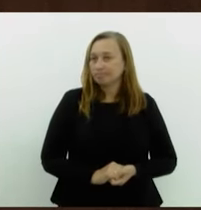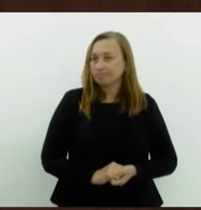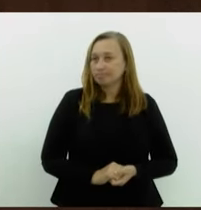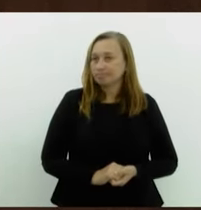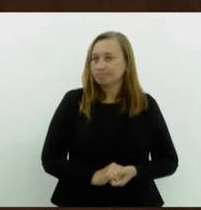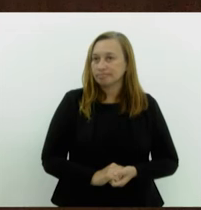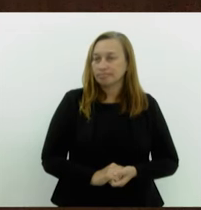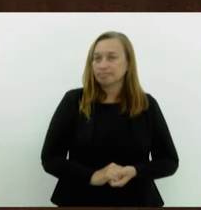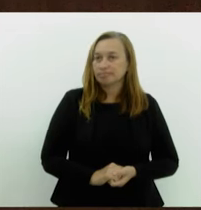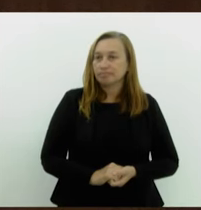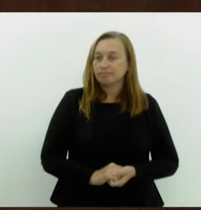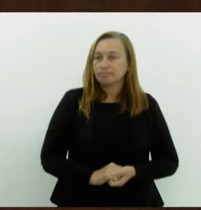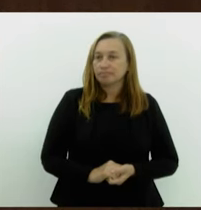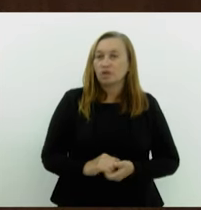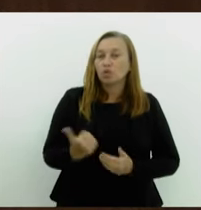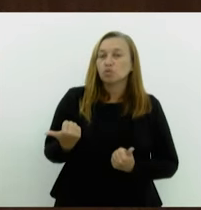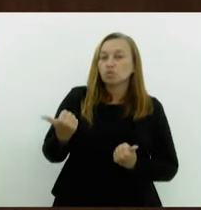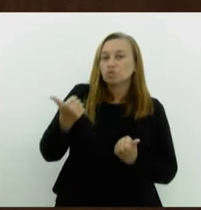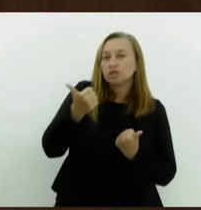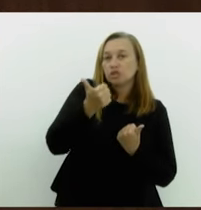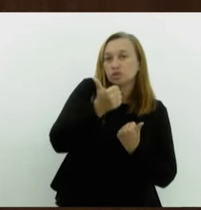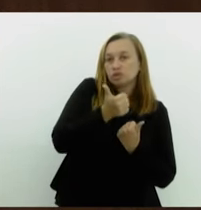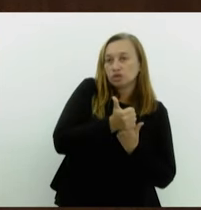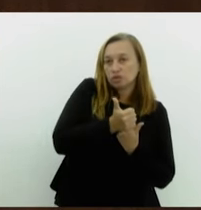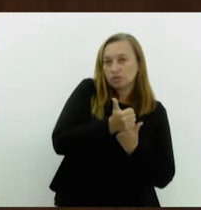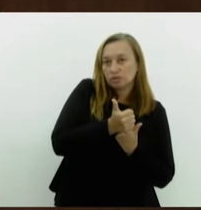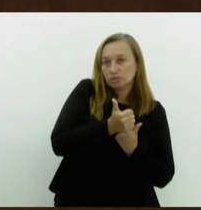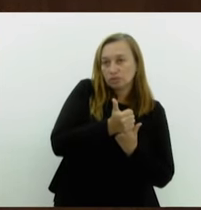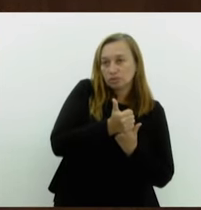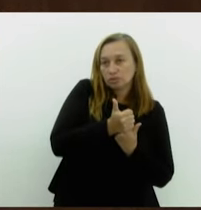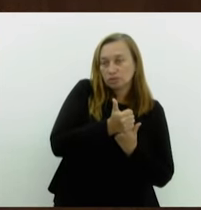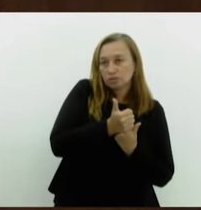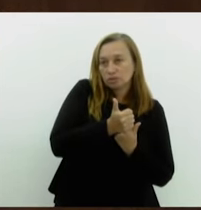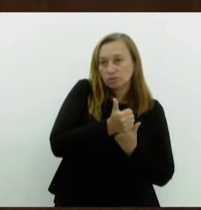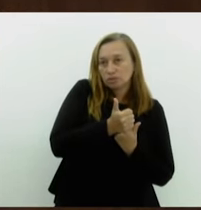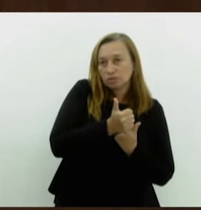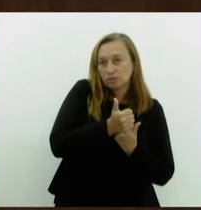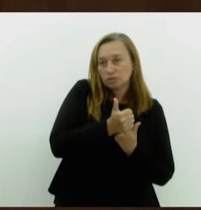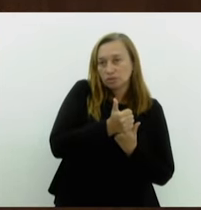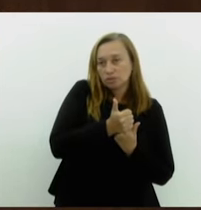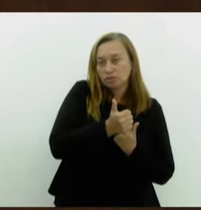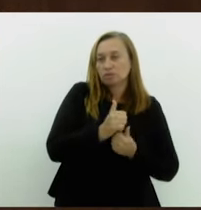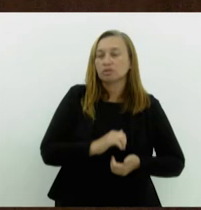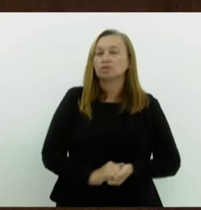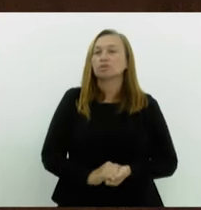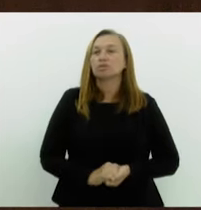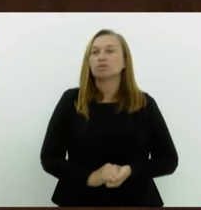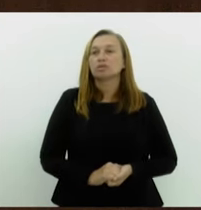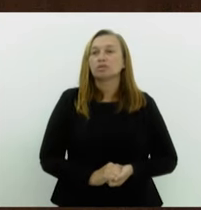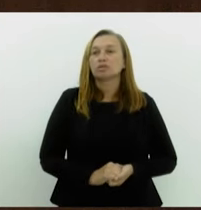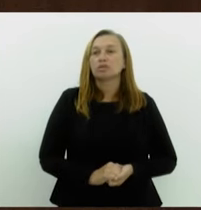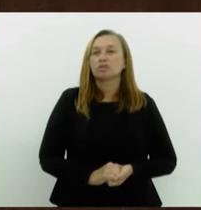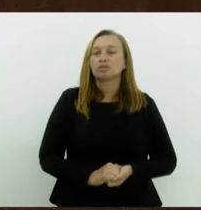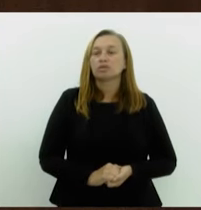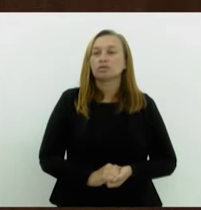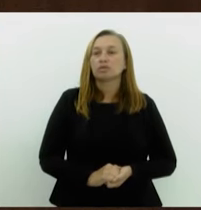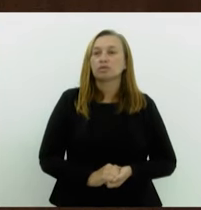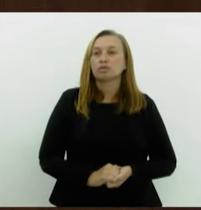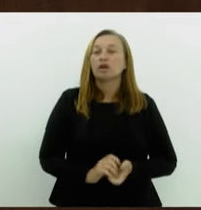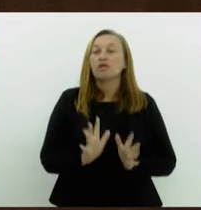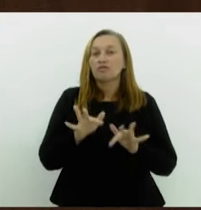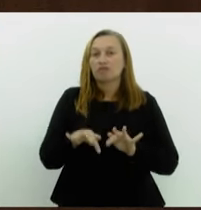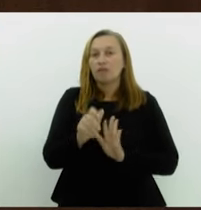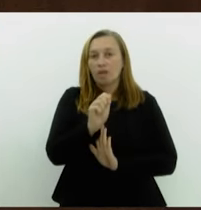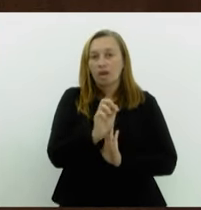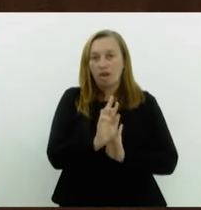optando por substitutivo e pedindo a Vossa Excelência forma